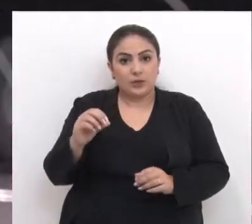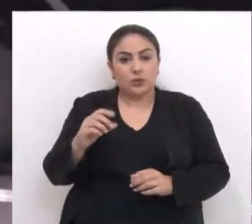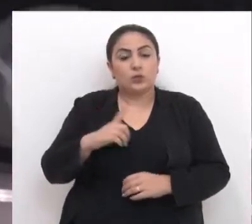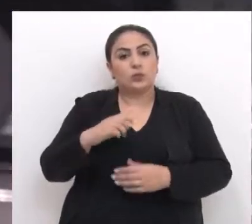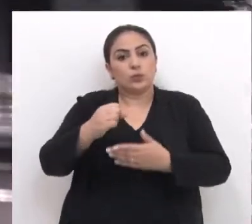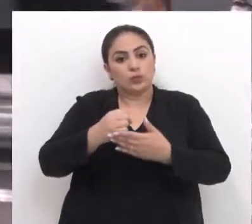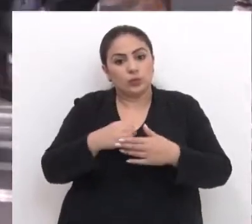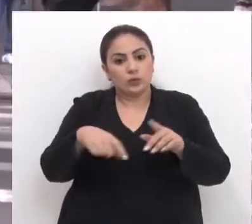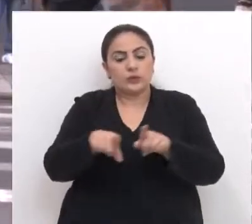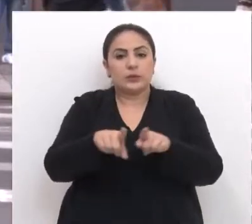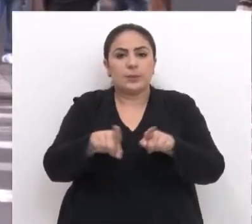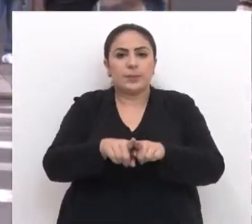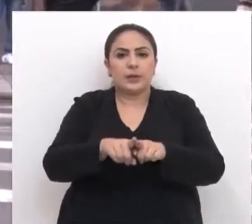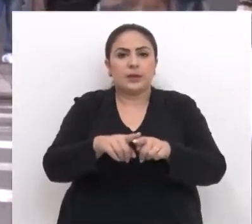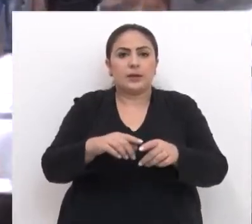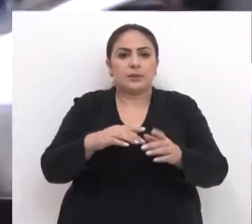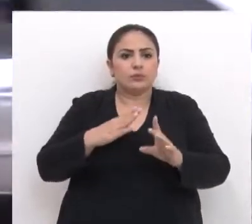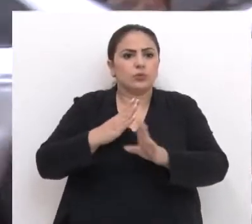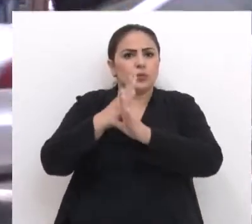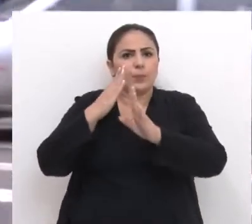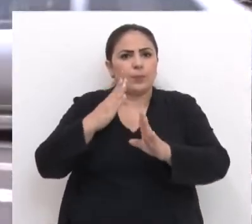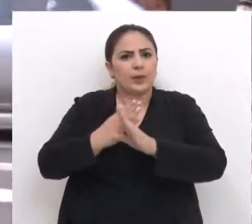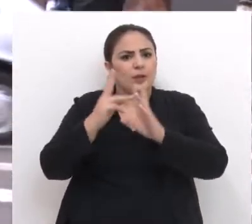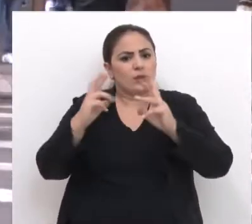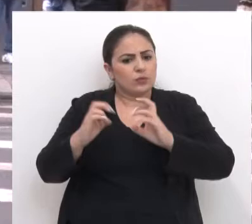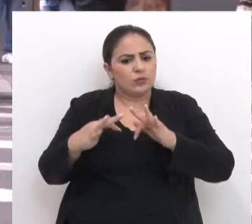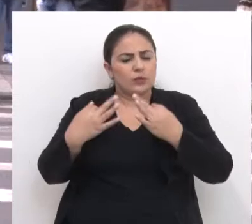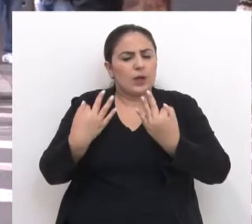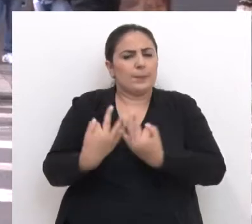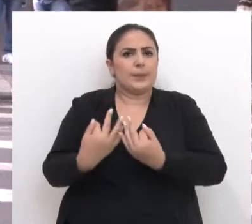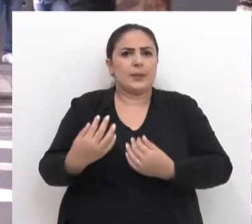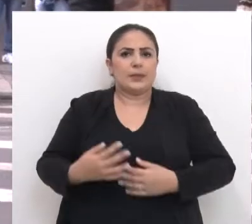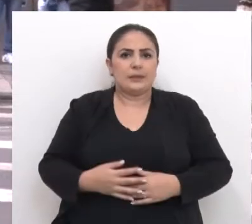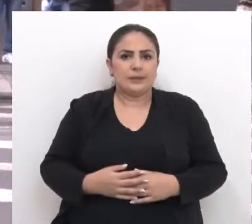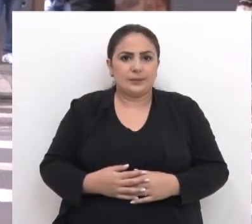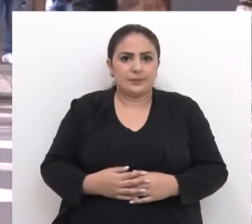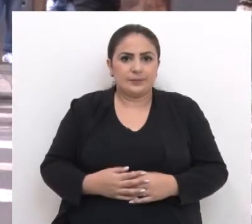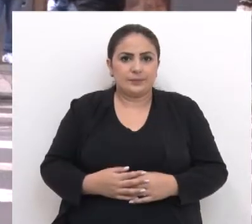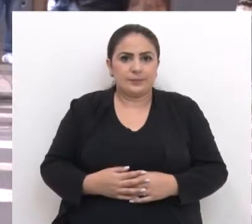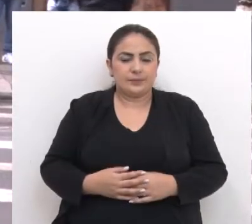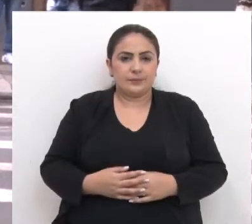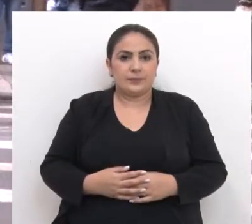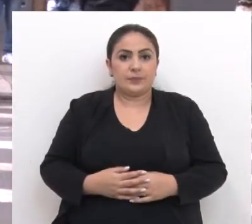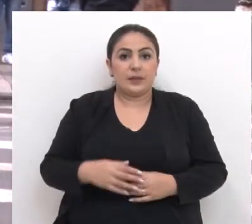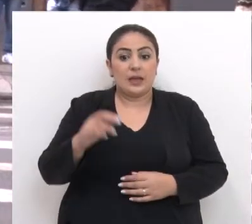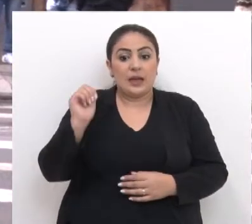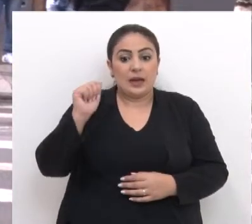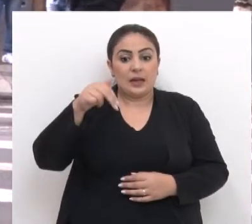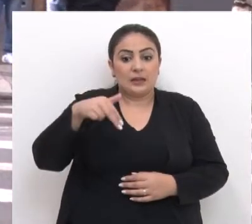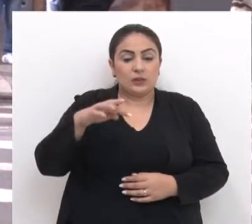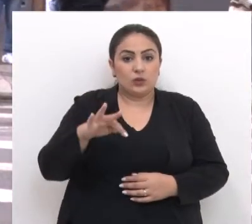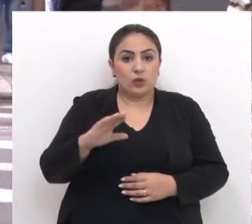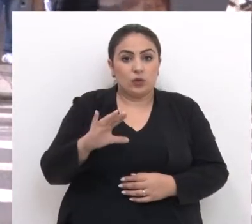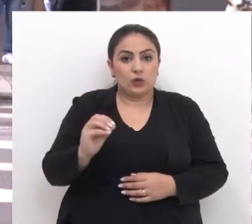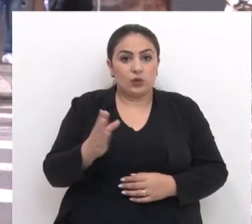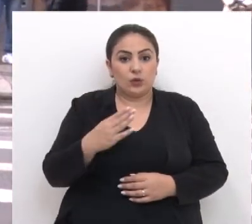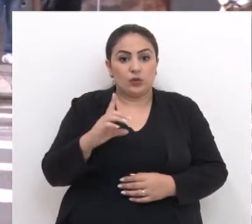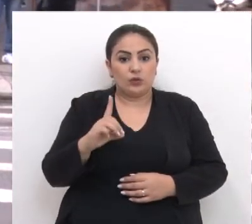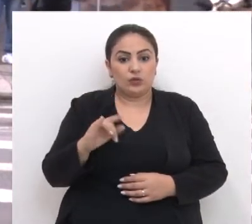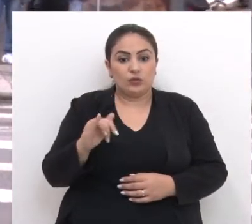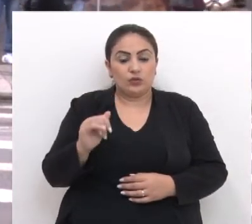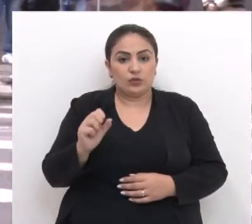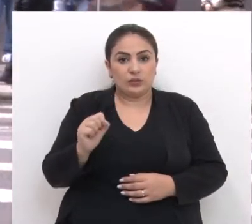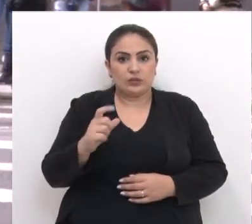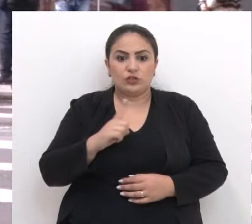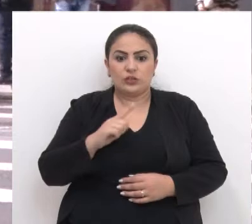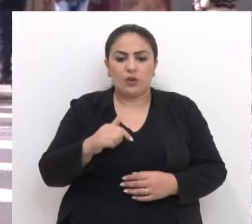trouxe outras descobertas sobre a família. O Antônio Dias Gonçalves tinha mais